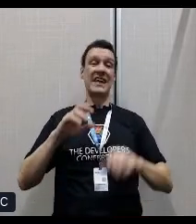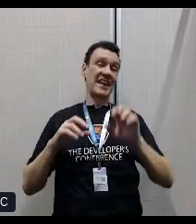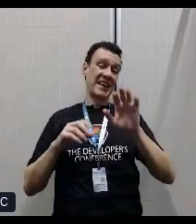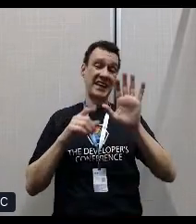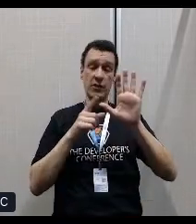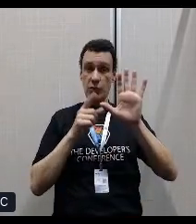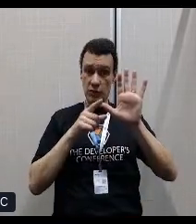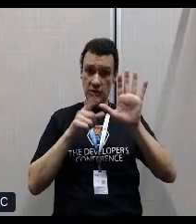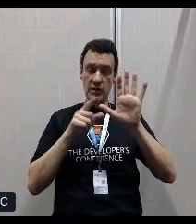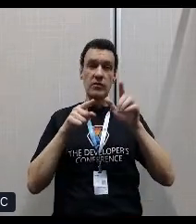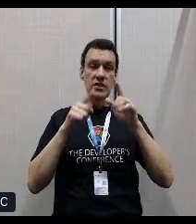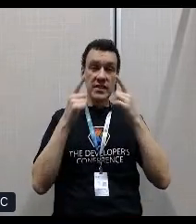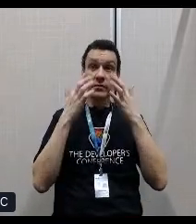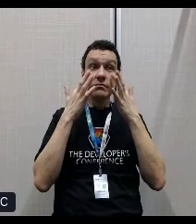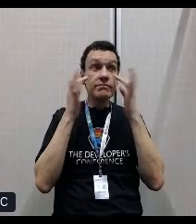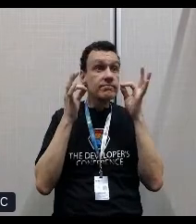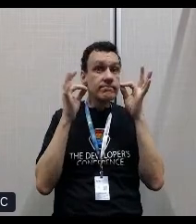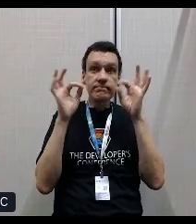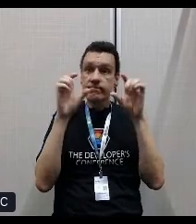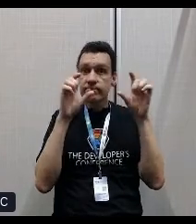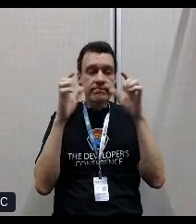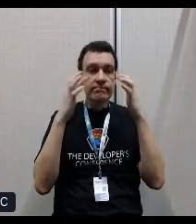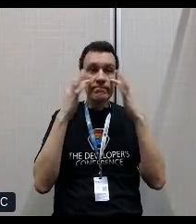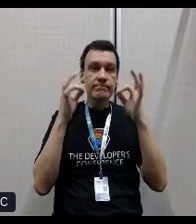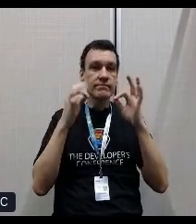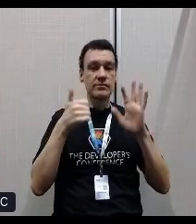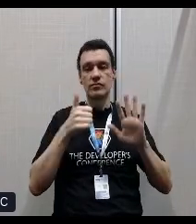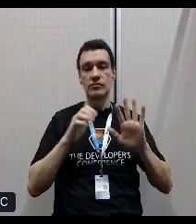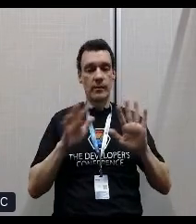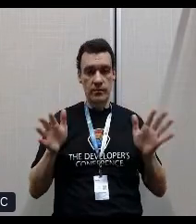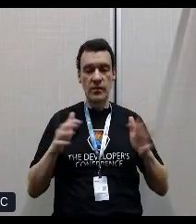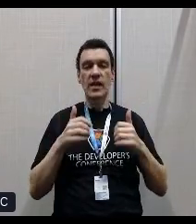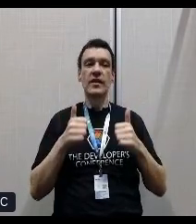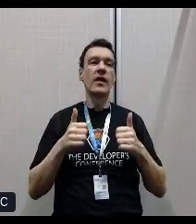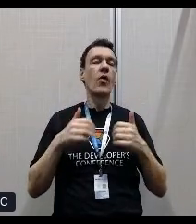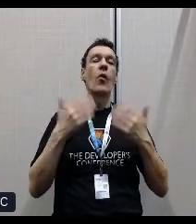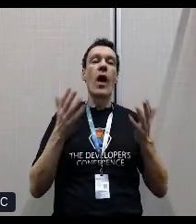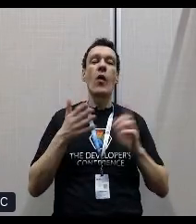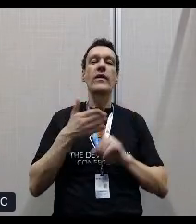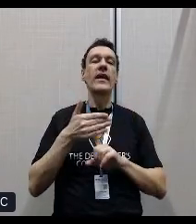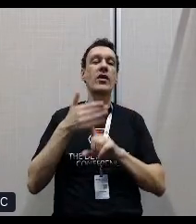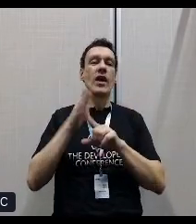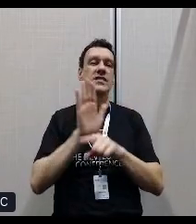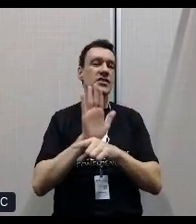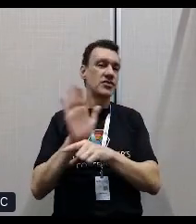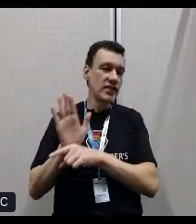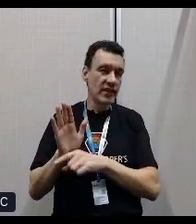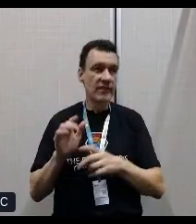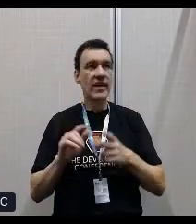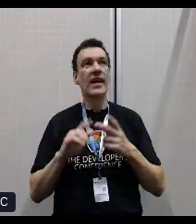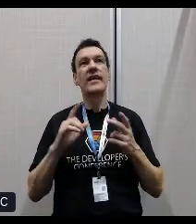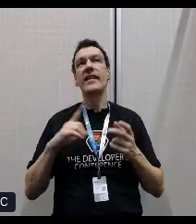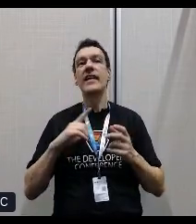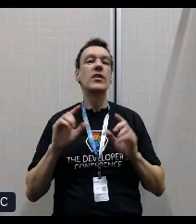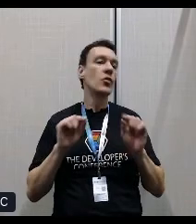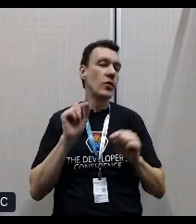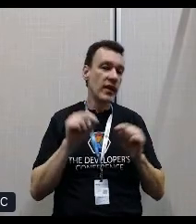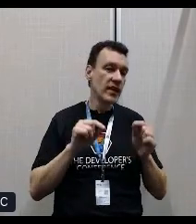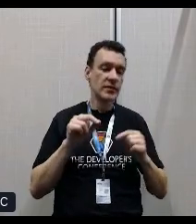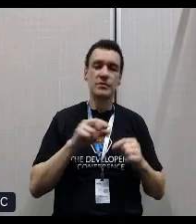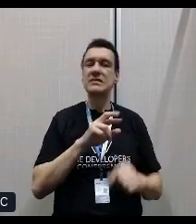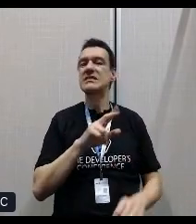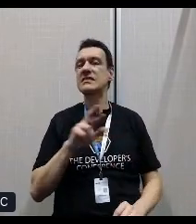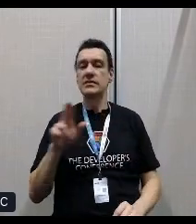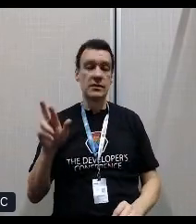tenha curiosidade em saber quais que são as tecnologias assistivas, quais que existem. Contínuo, então o processo ele não termina depois da